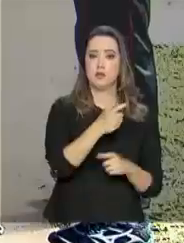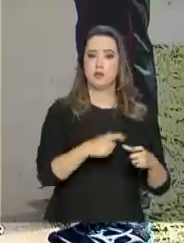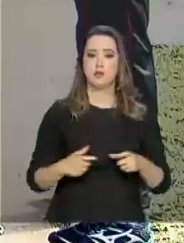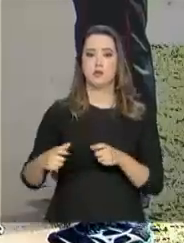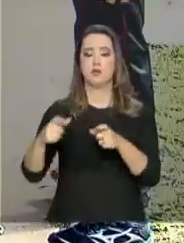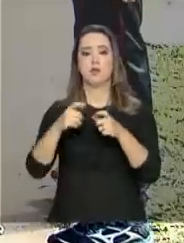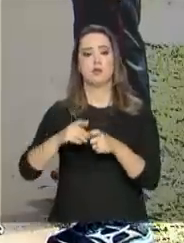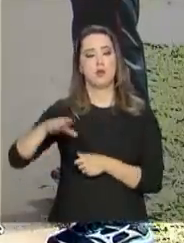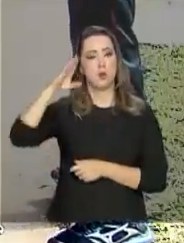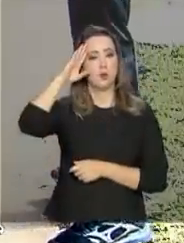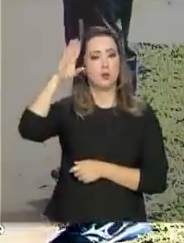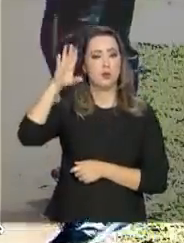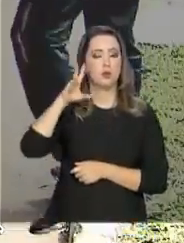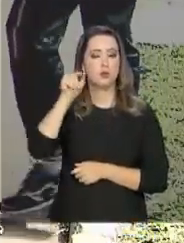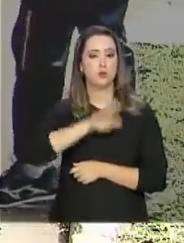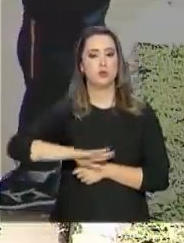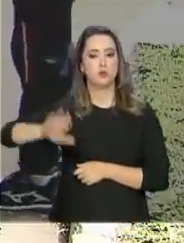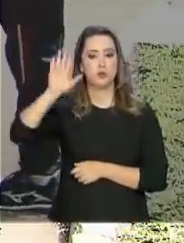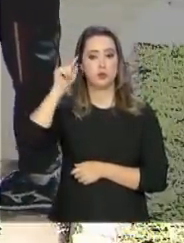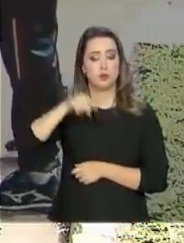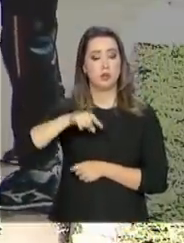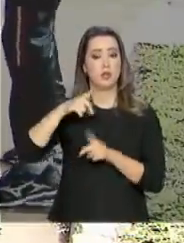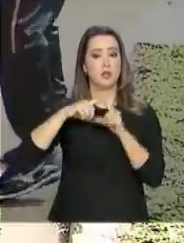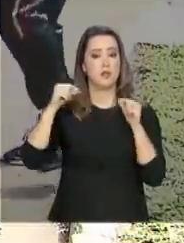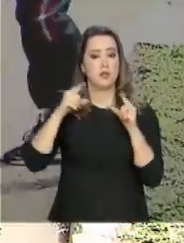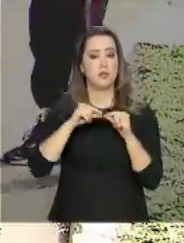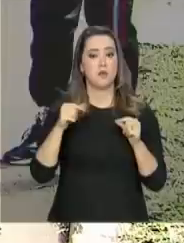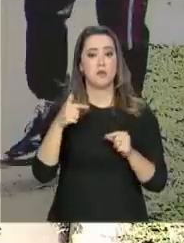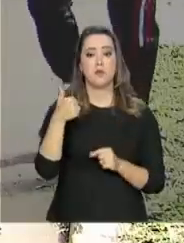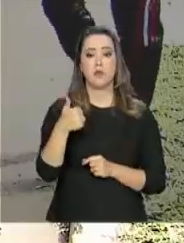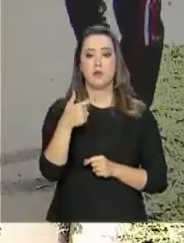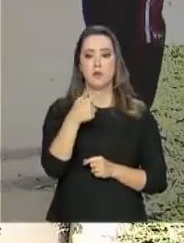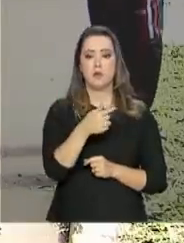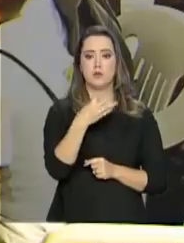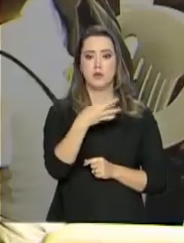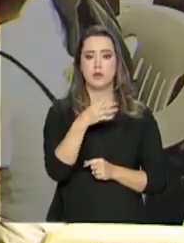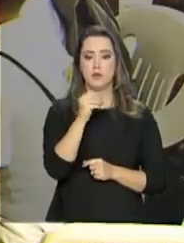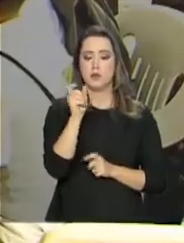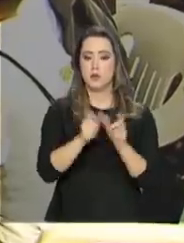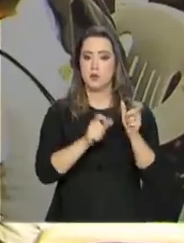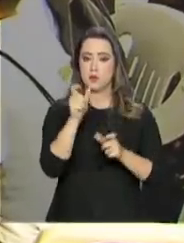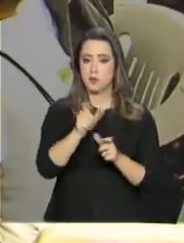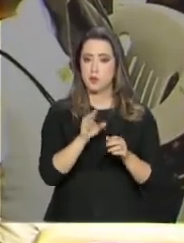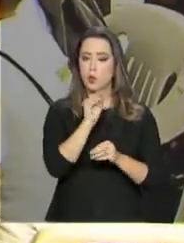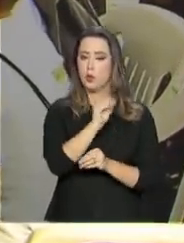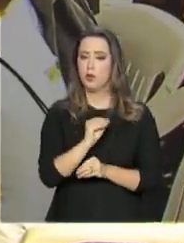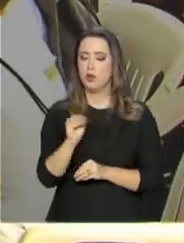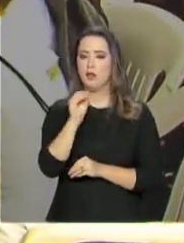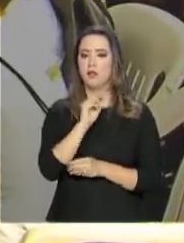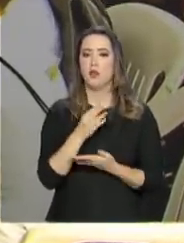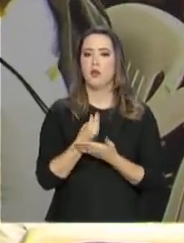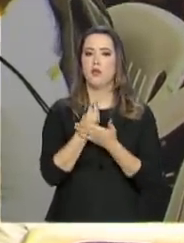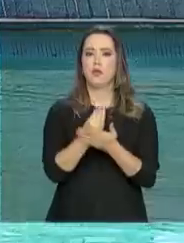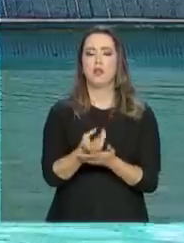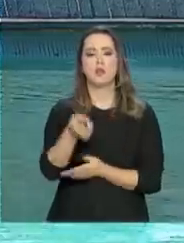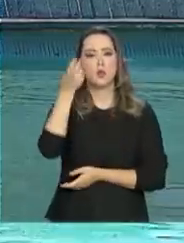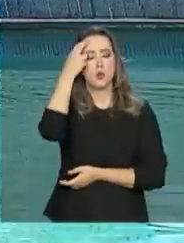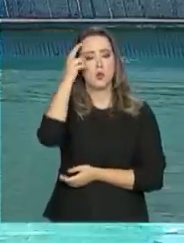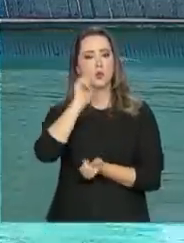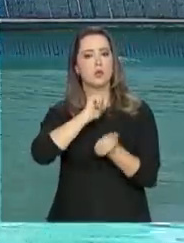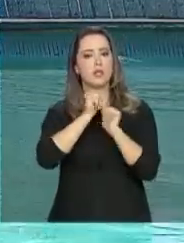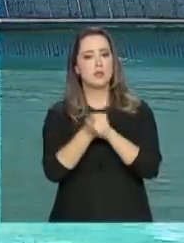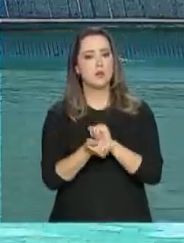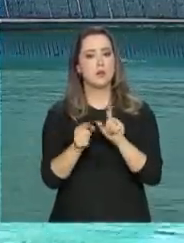só no distrito federal são 1.740 beneficiados o programa oferece atividades culturais esportivas